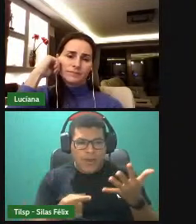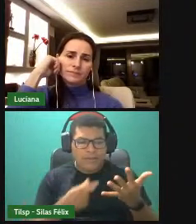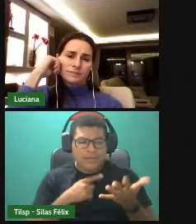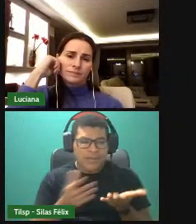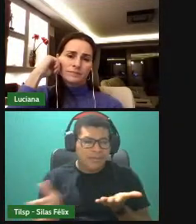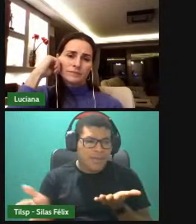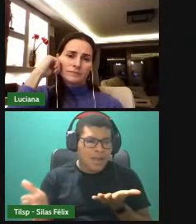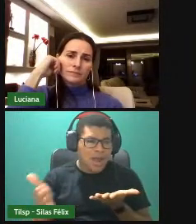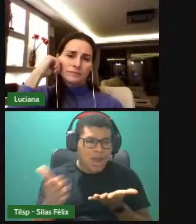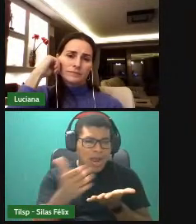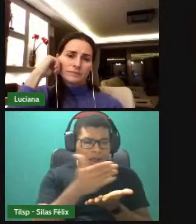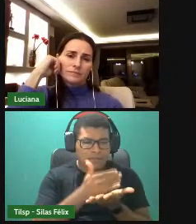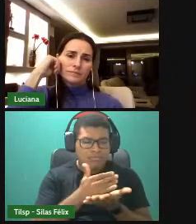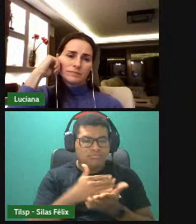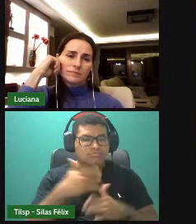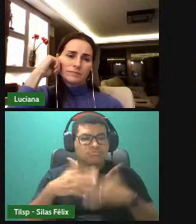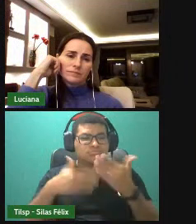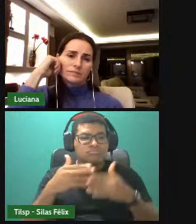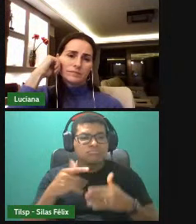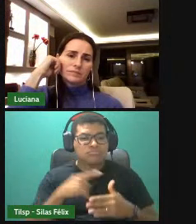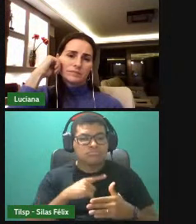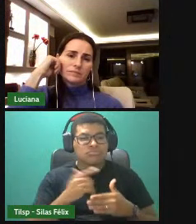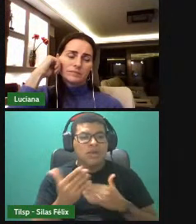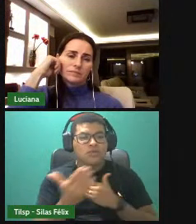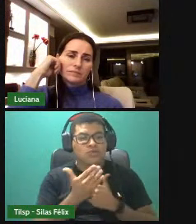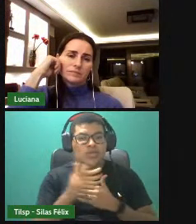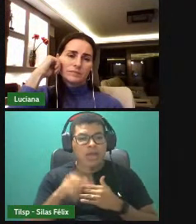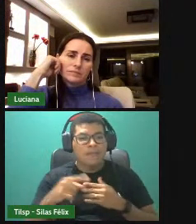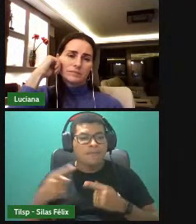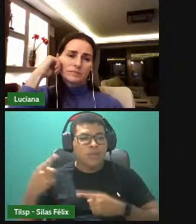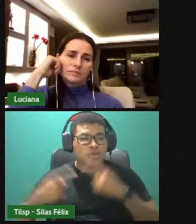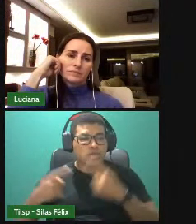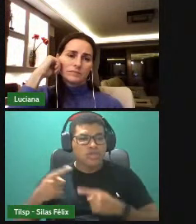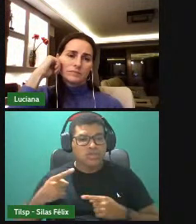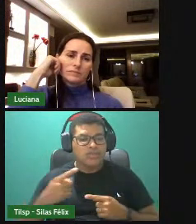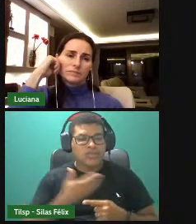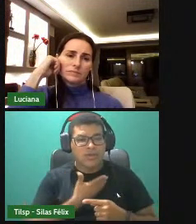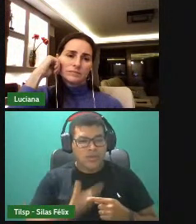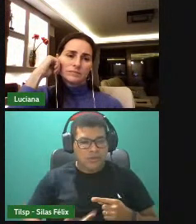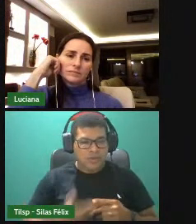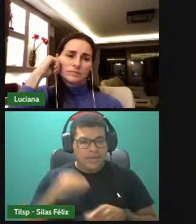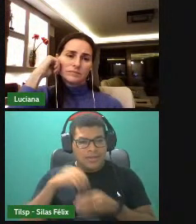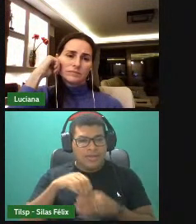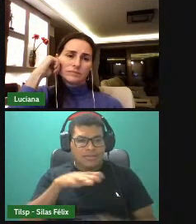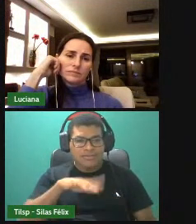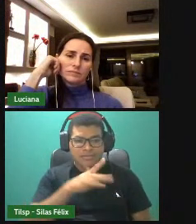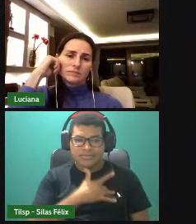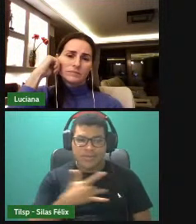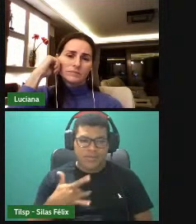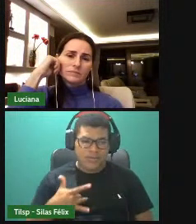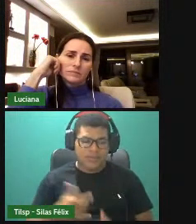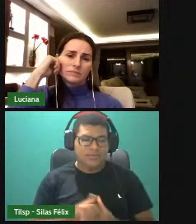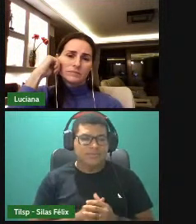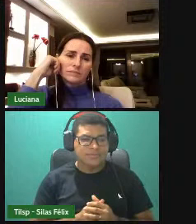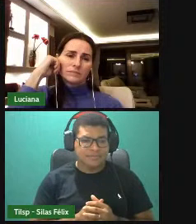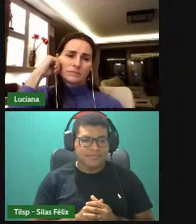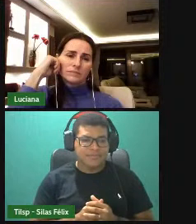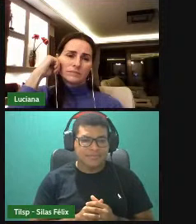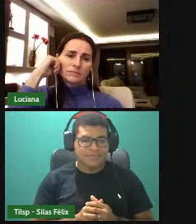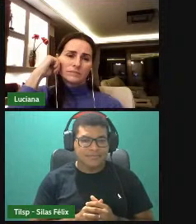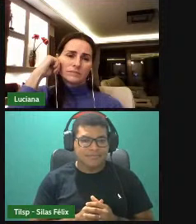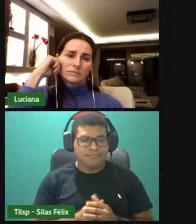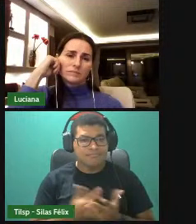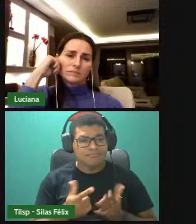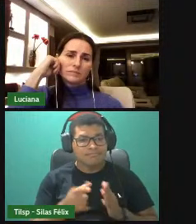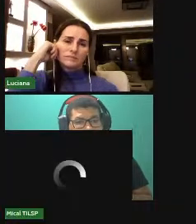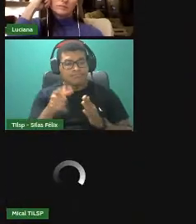que vai nortear políticas públicas na área da saúde, ok? E esses dados,